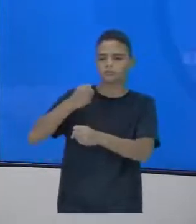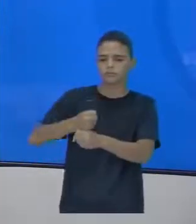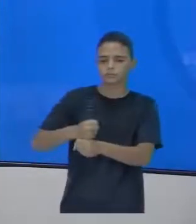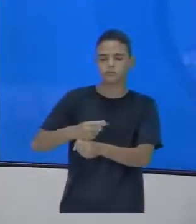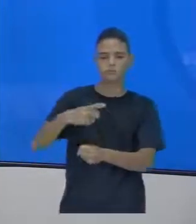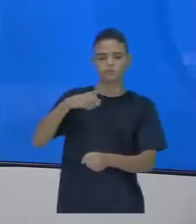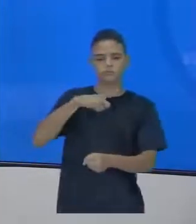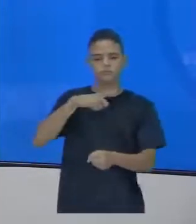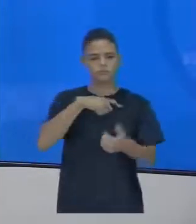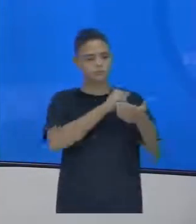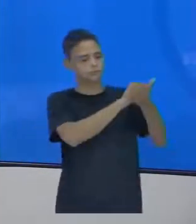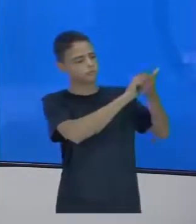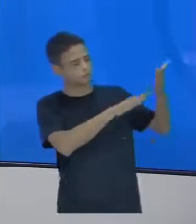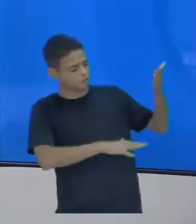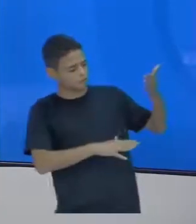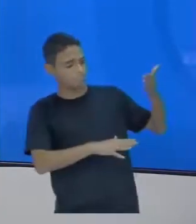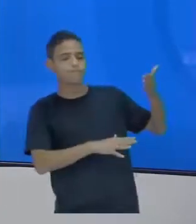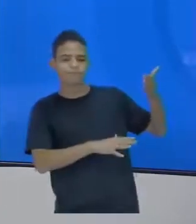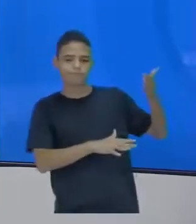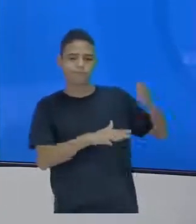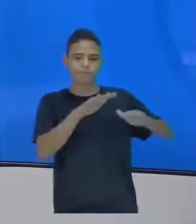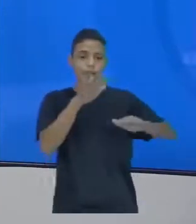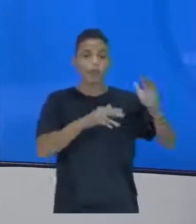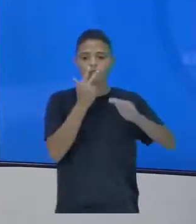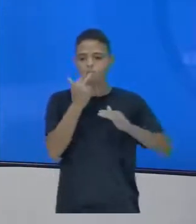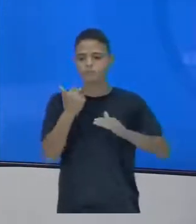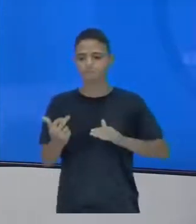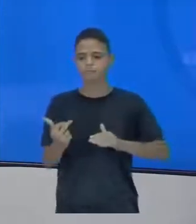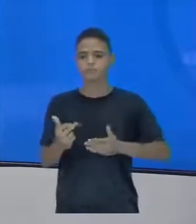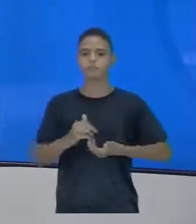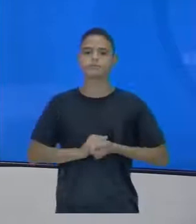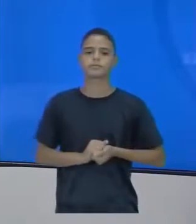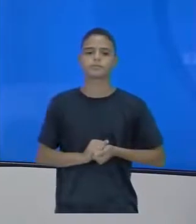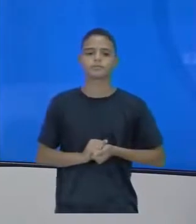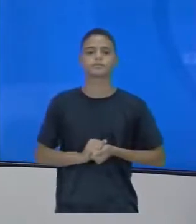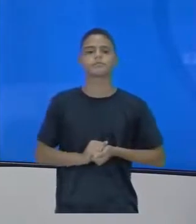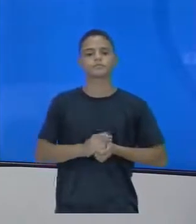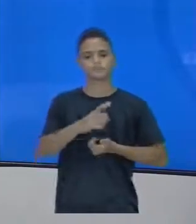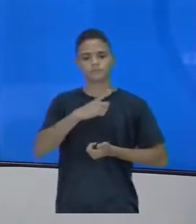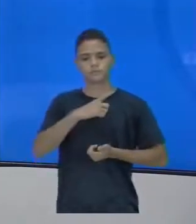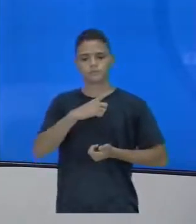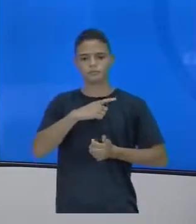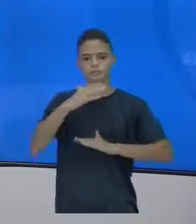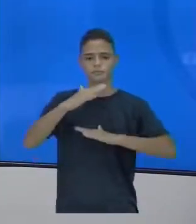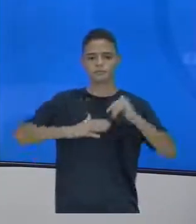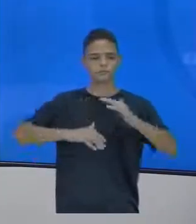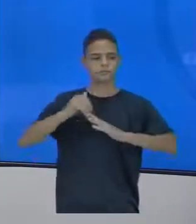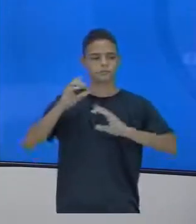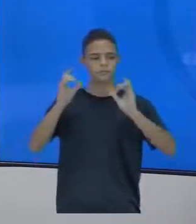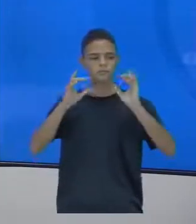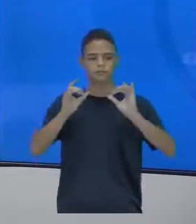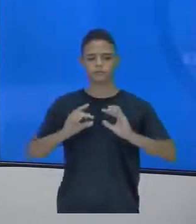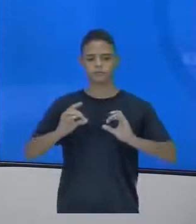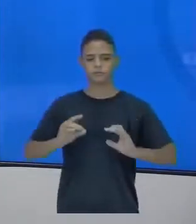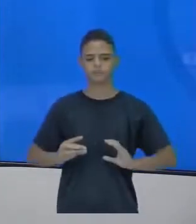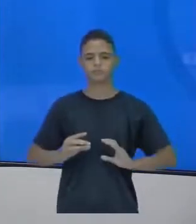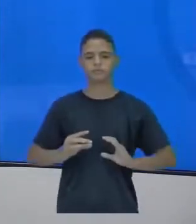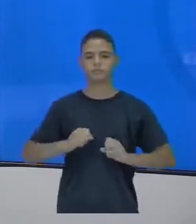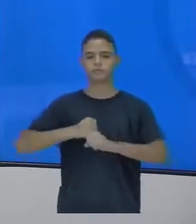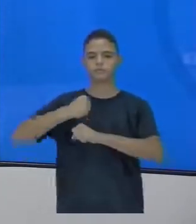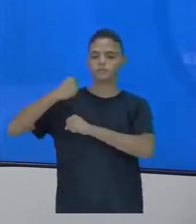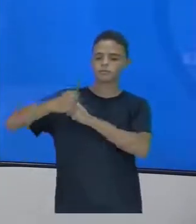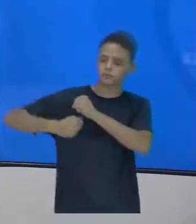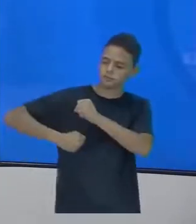envolve variação linguística. Por quê? Porque tem uma habilidade específica cobrada nesse sentido. Todo ano tem